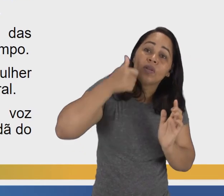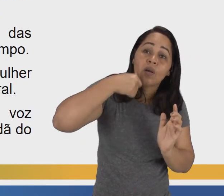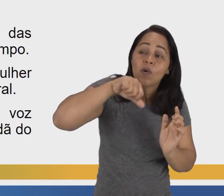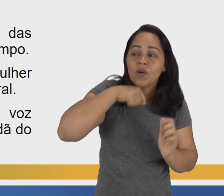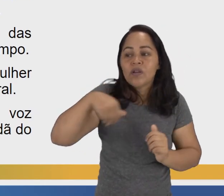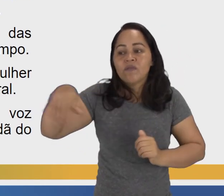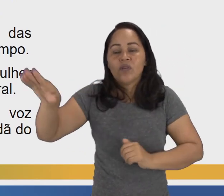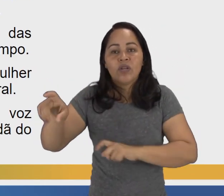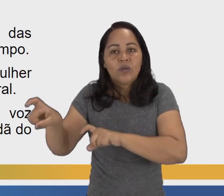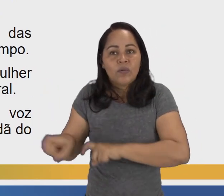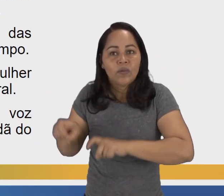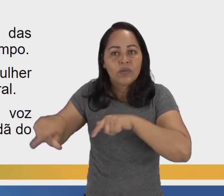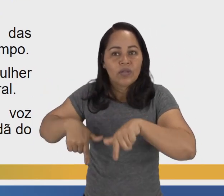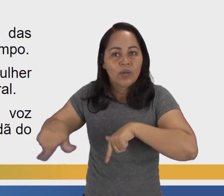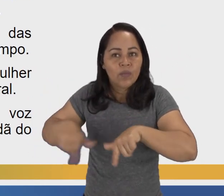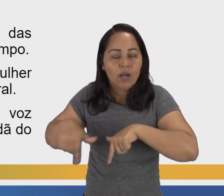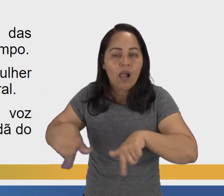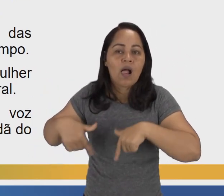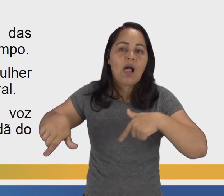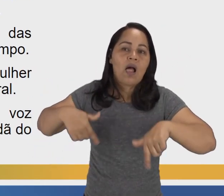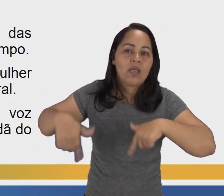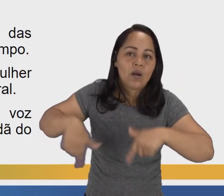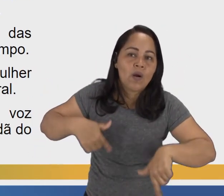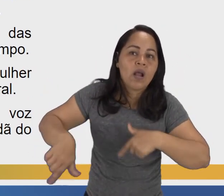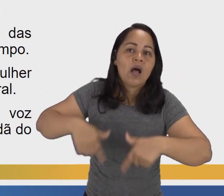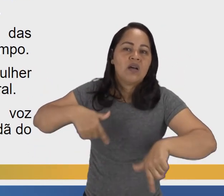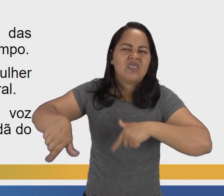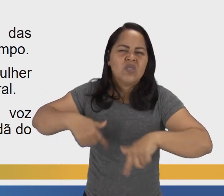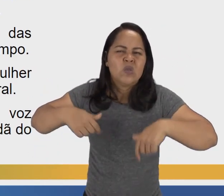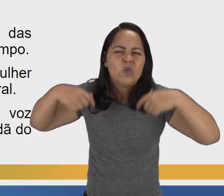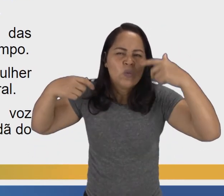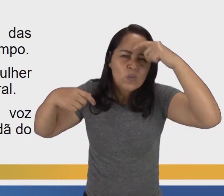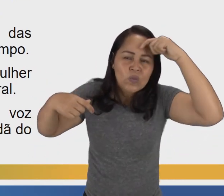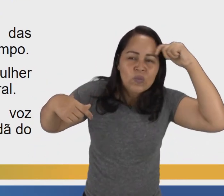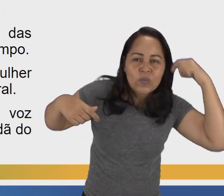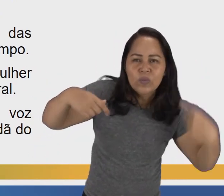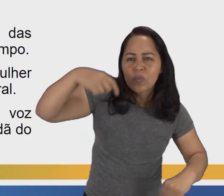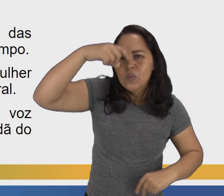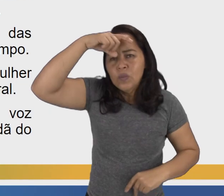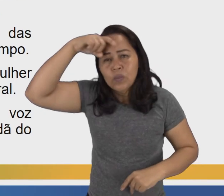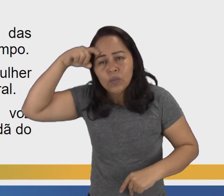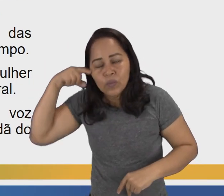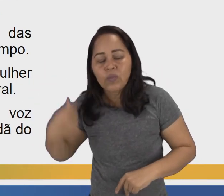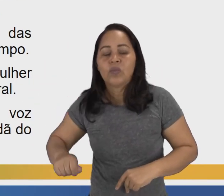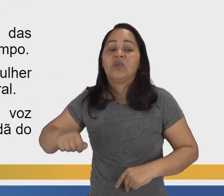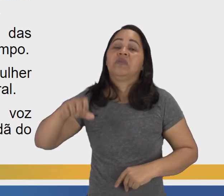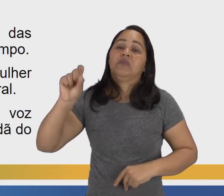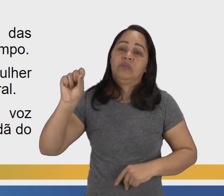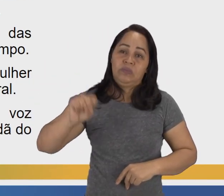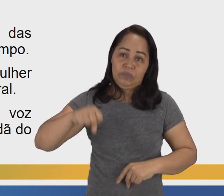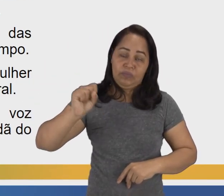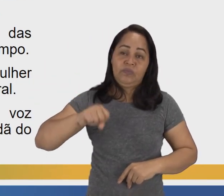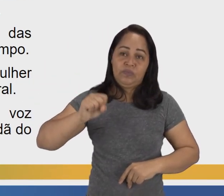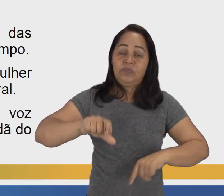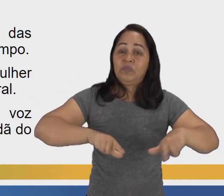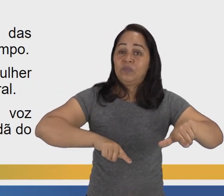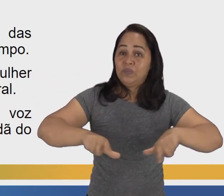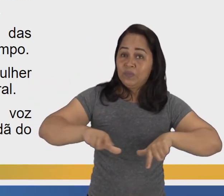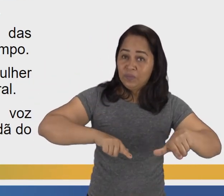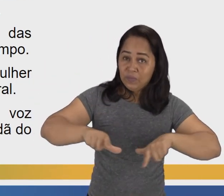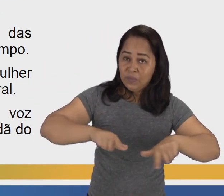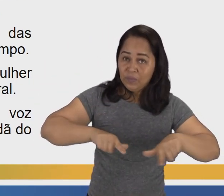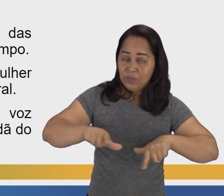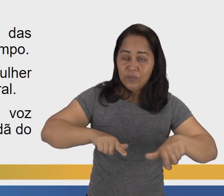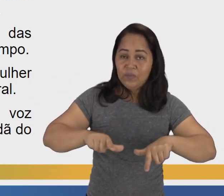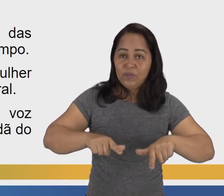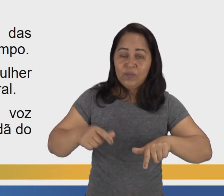mamá está en el campo, negrito. Trabajando, trabajando duramente, trabajando sí, trabajando e